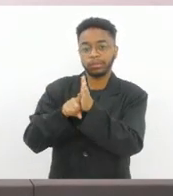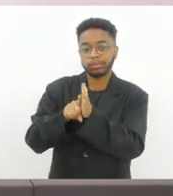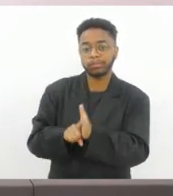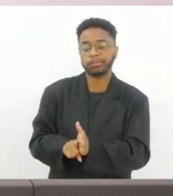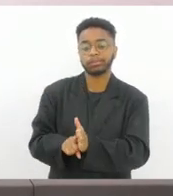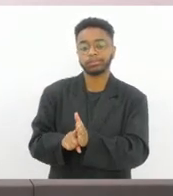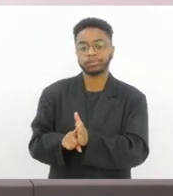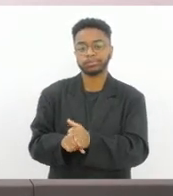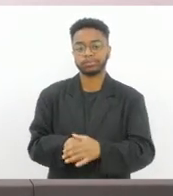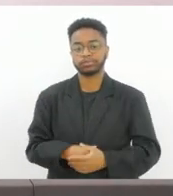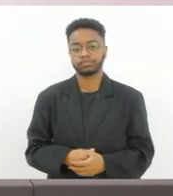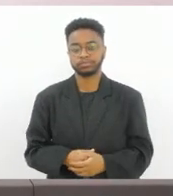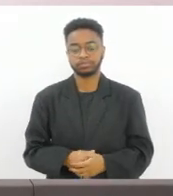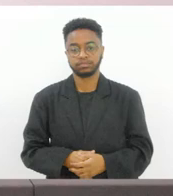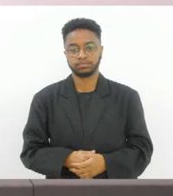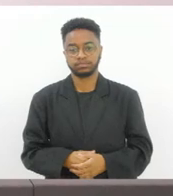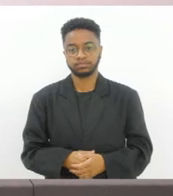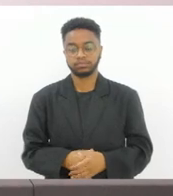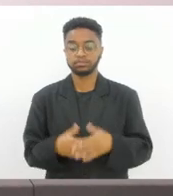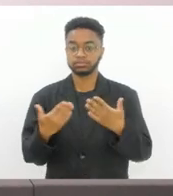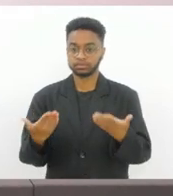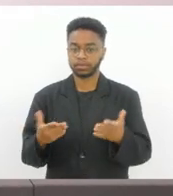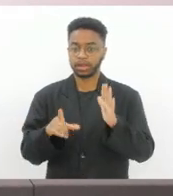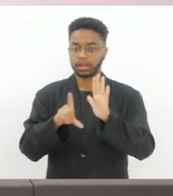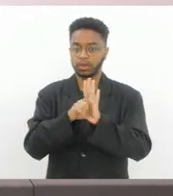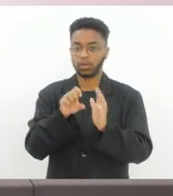investigatório. Então, cabe destacar que a Lei